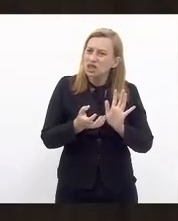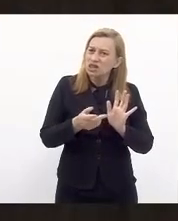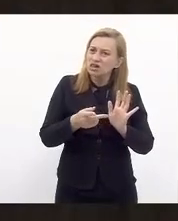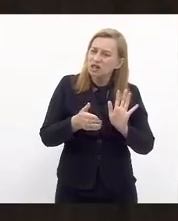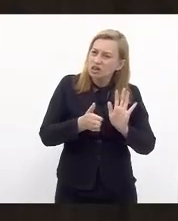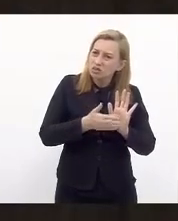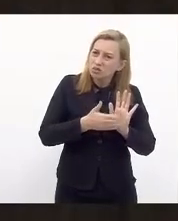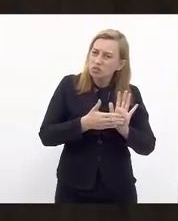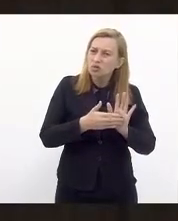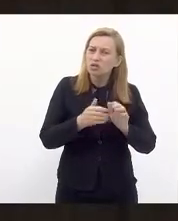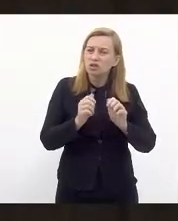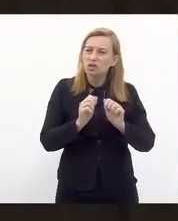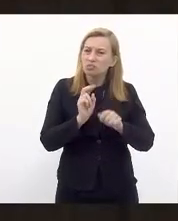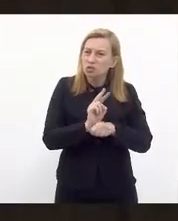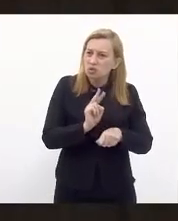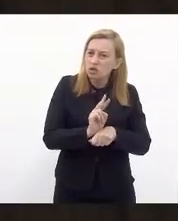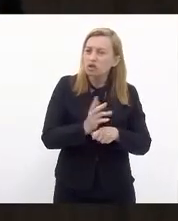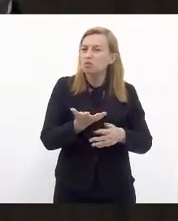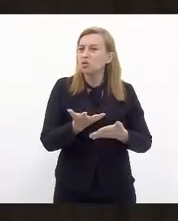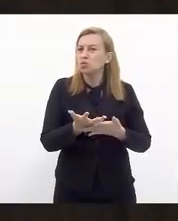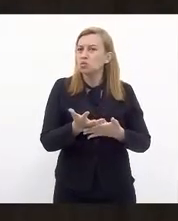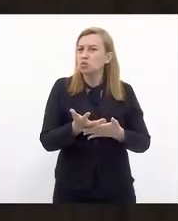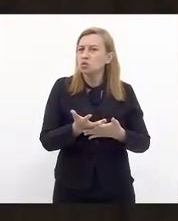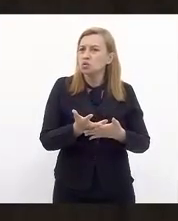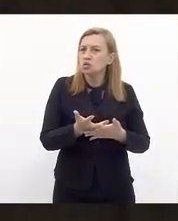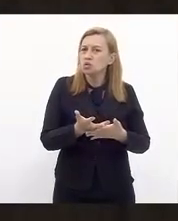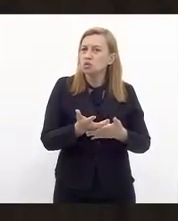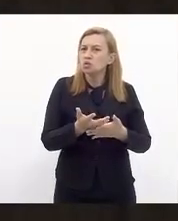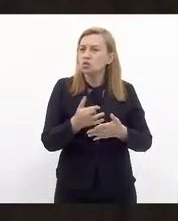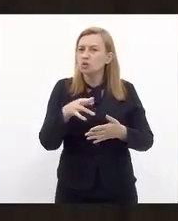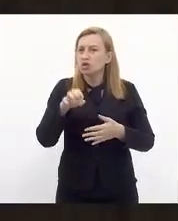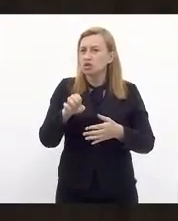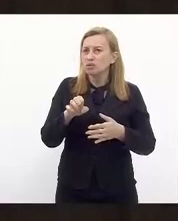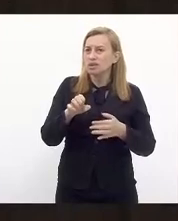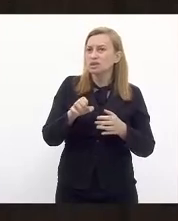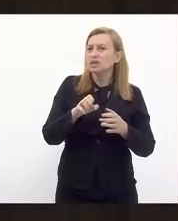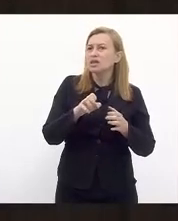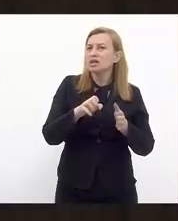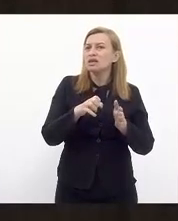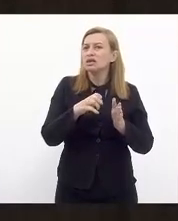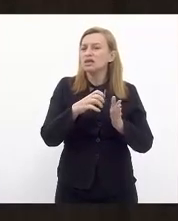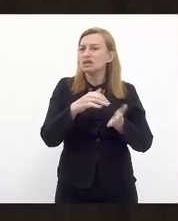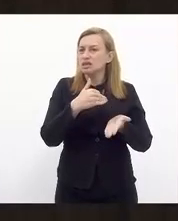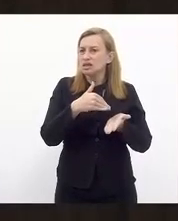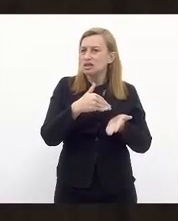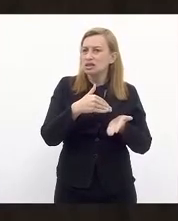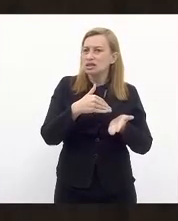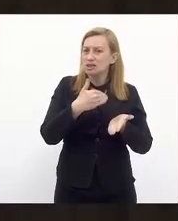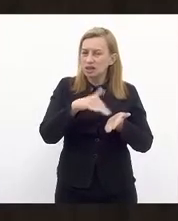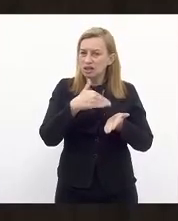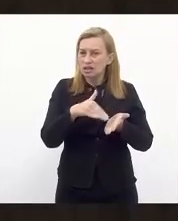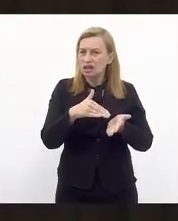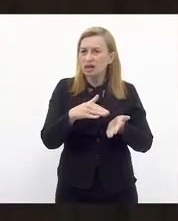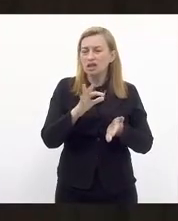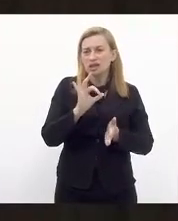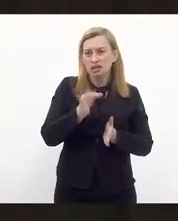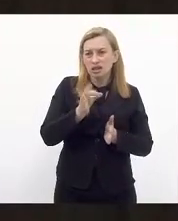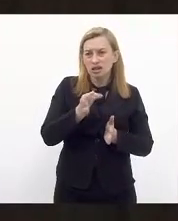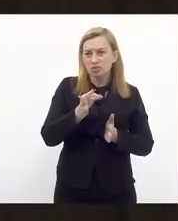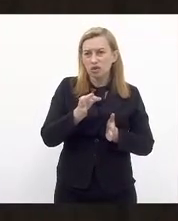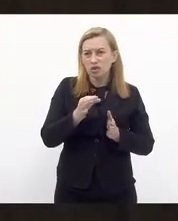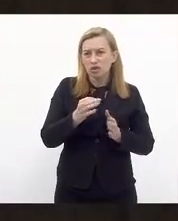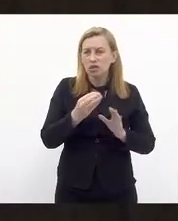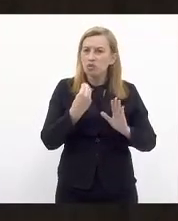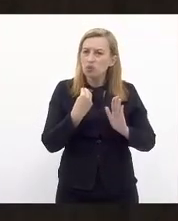comissão fizesse esse monitoramento do regime de secretário e quadrimestralmente ela publicas em seu